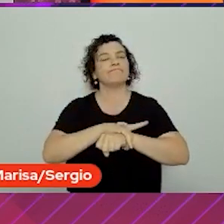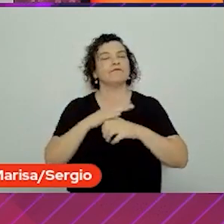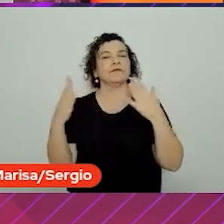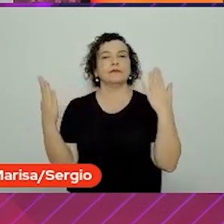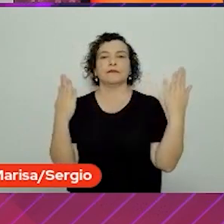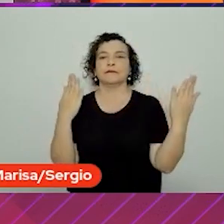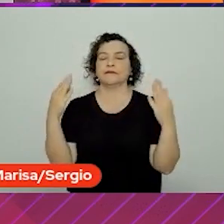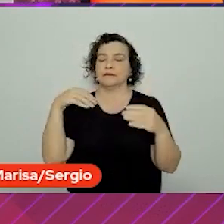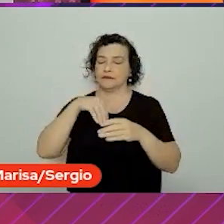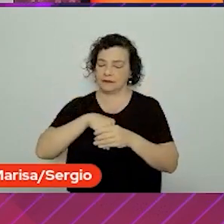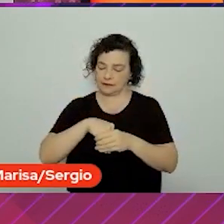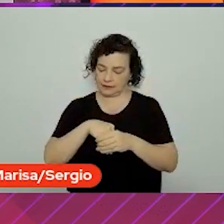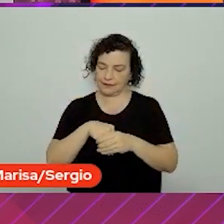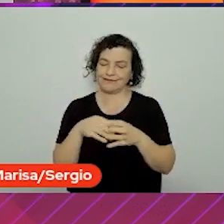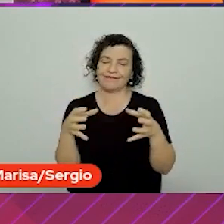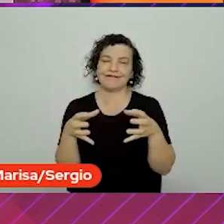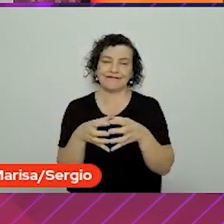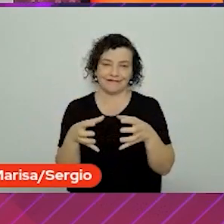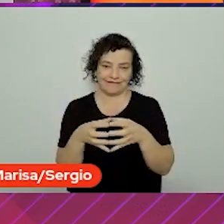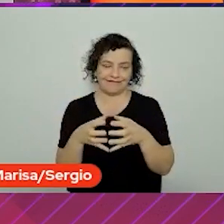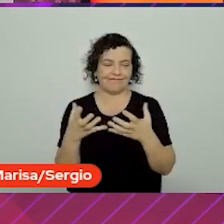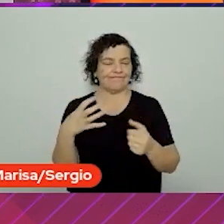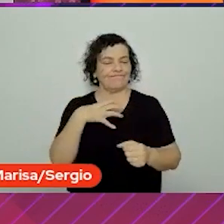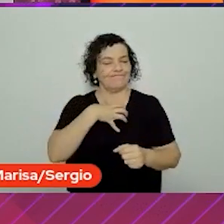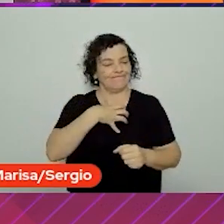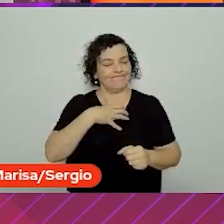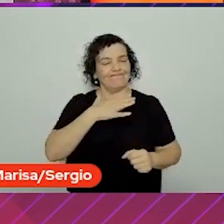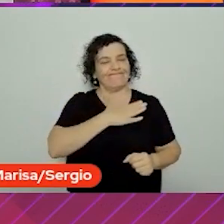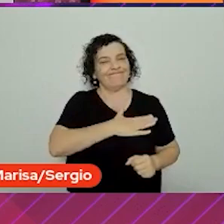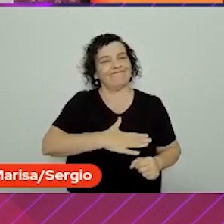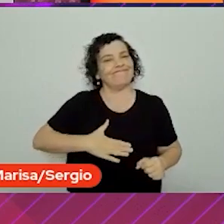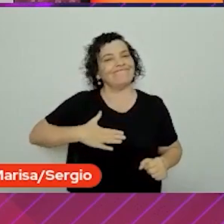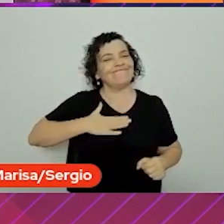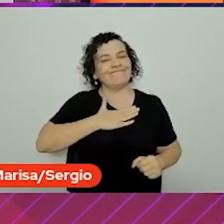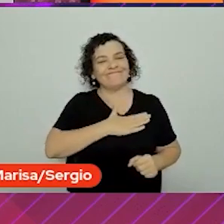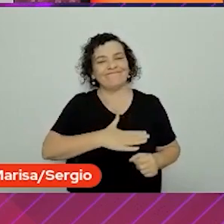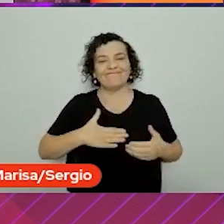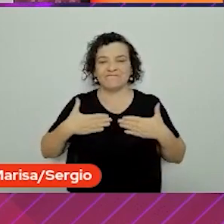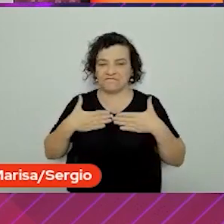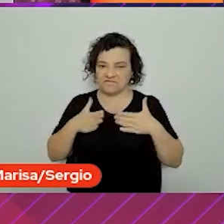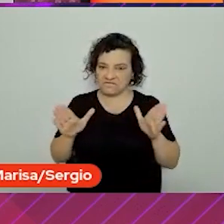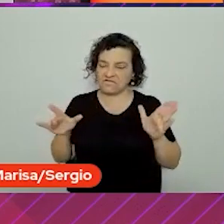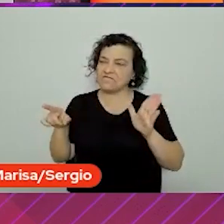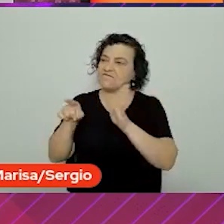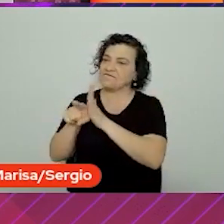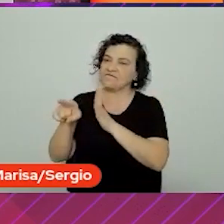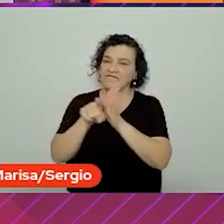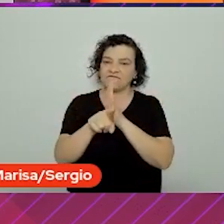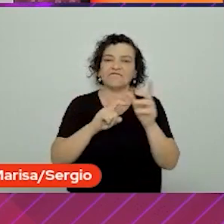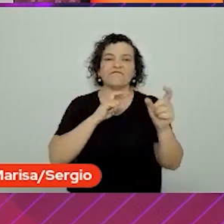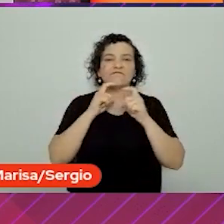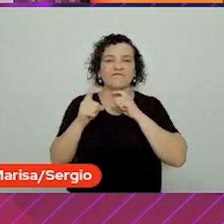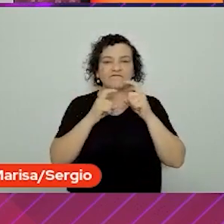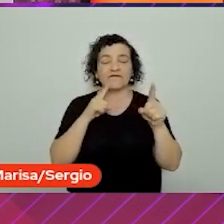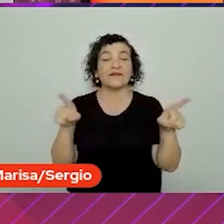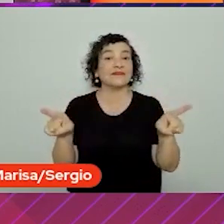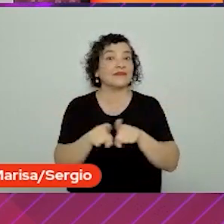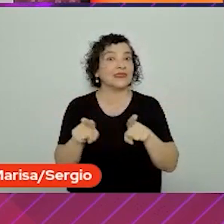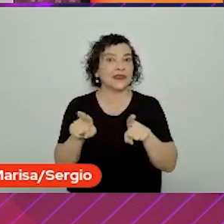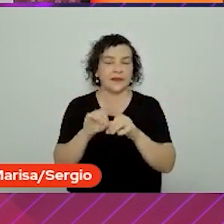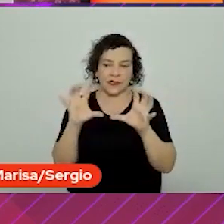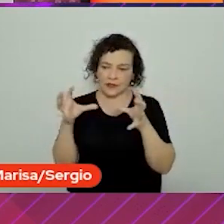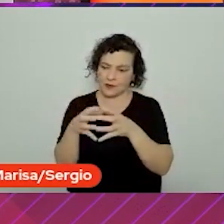equipe, as pessoas elas se sentem mais confortáveis em perguntar, em tirar dúvidas. A gente